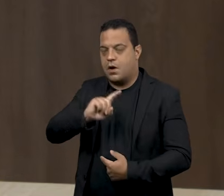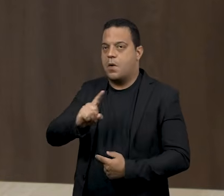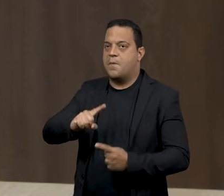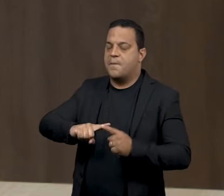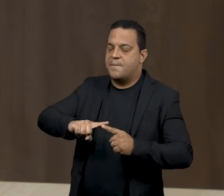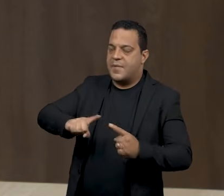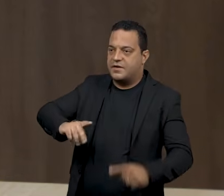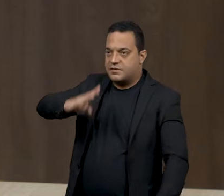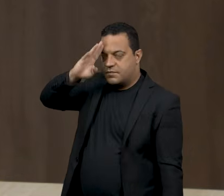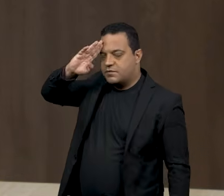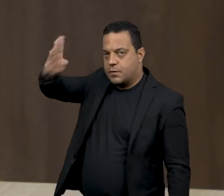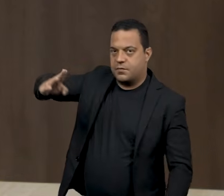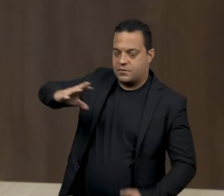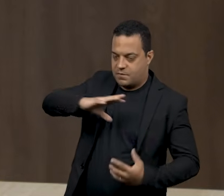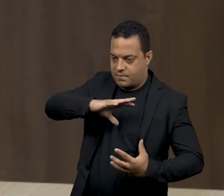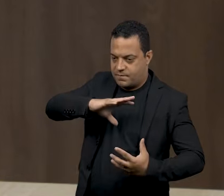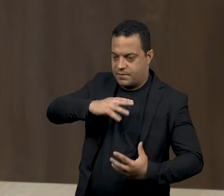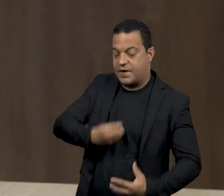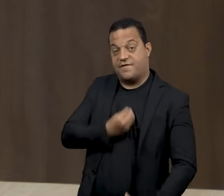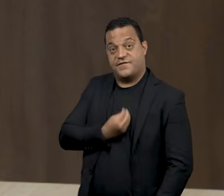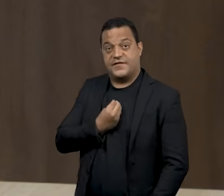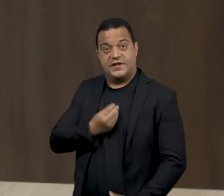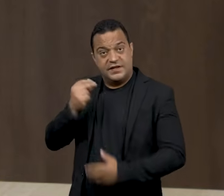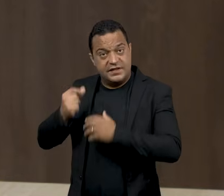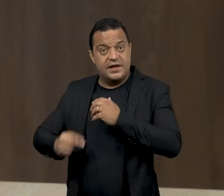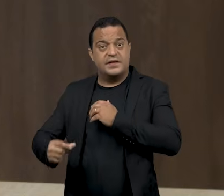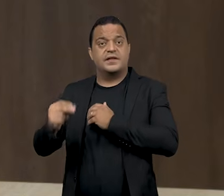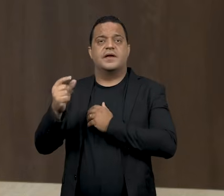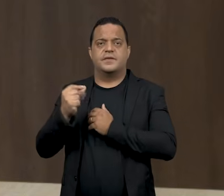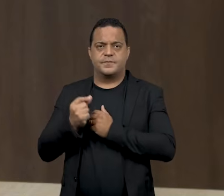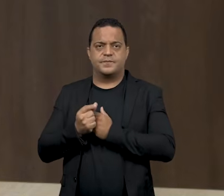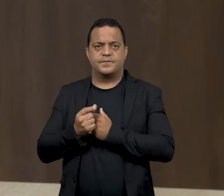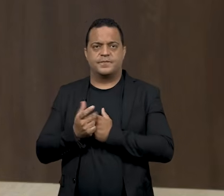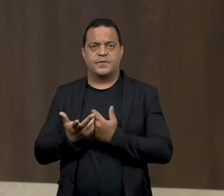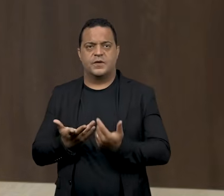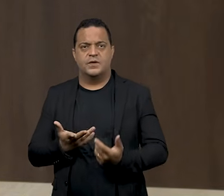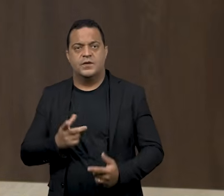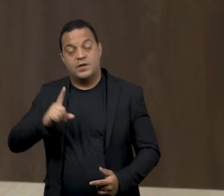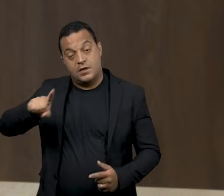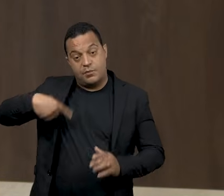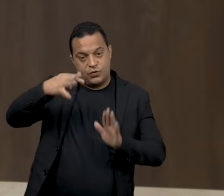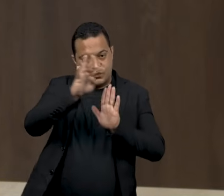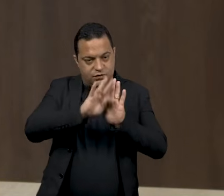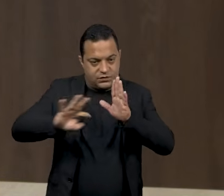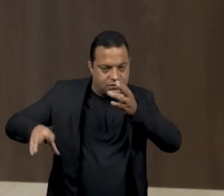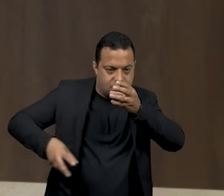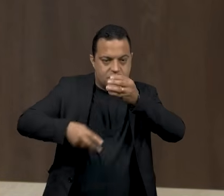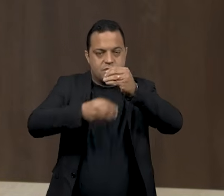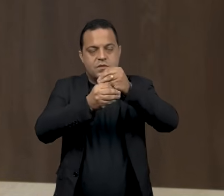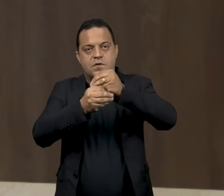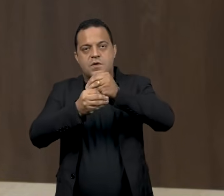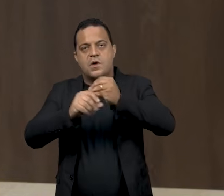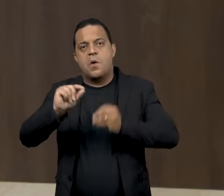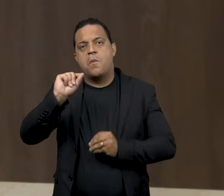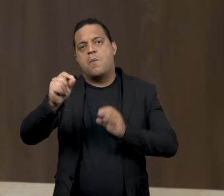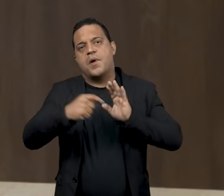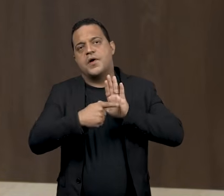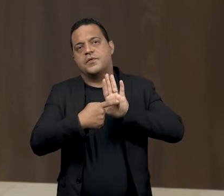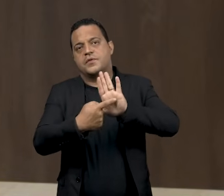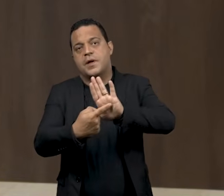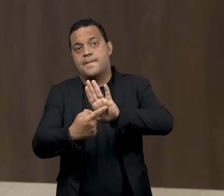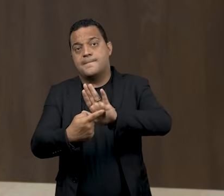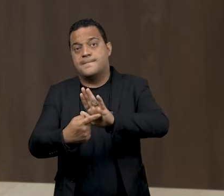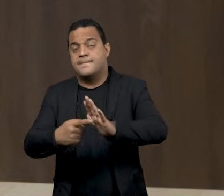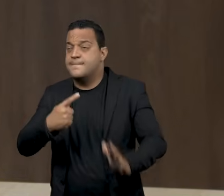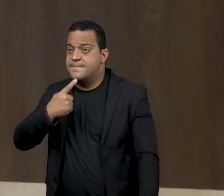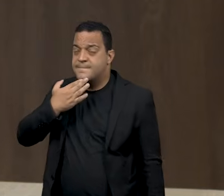mas principalmente para a vida eterna, vida em abundância, a salvação da vida do homem. E ele complementa, logo no verso 6,